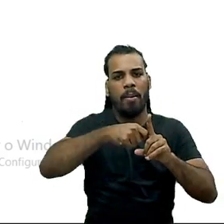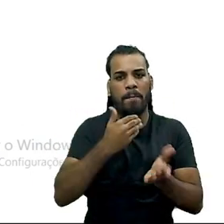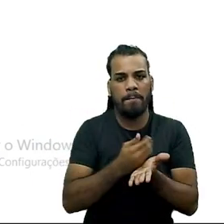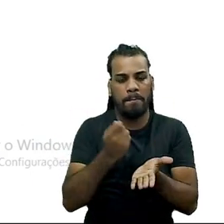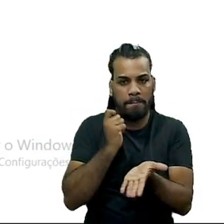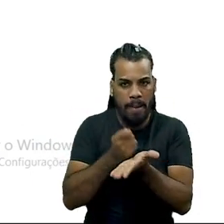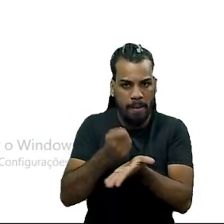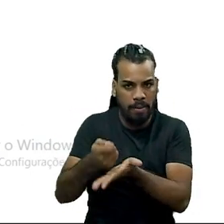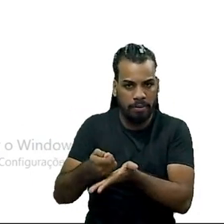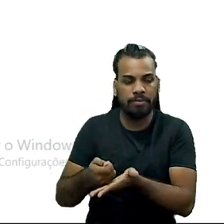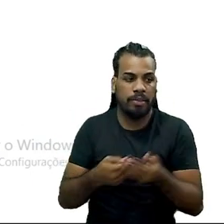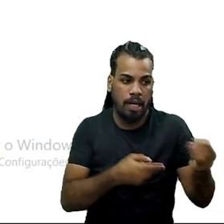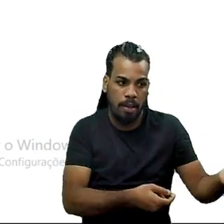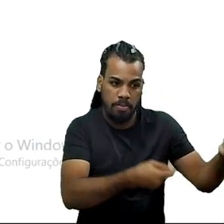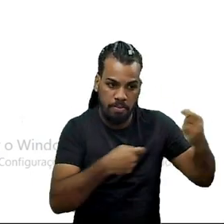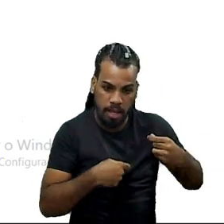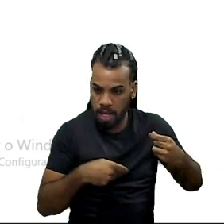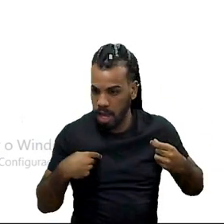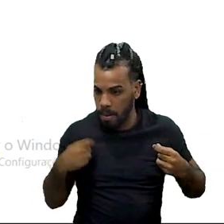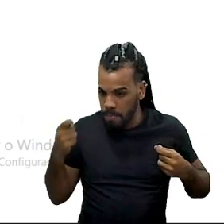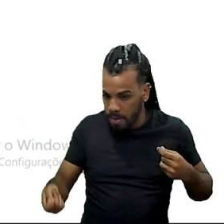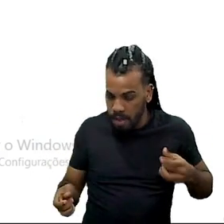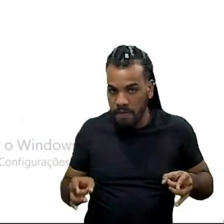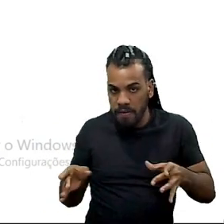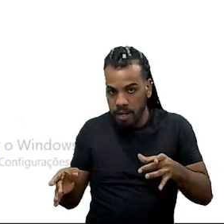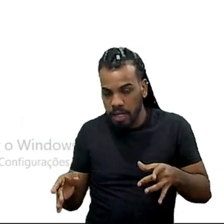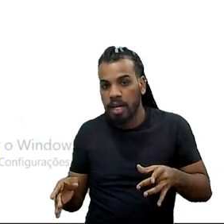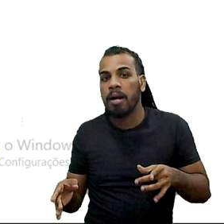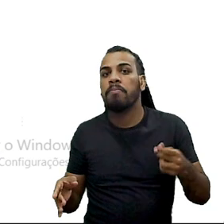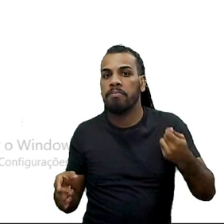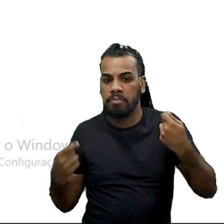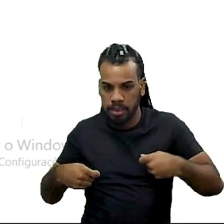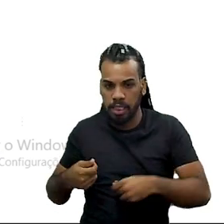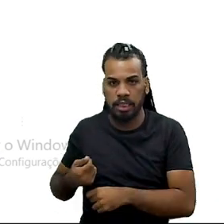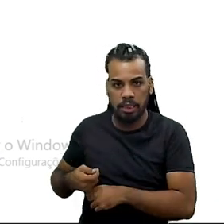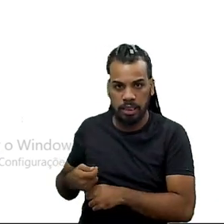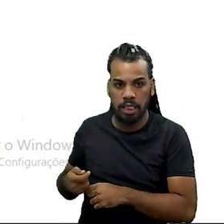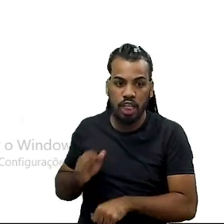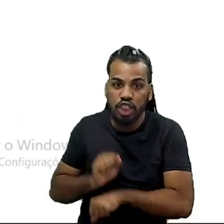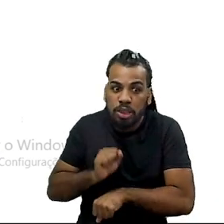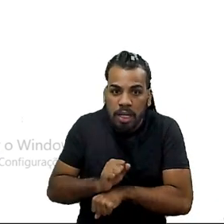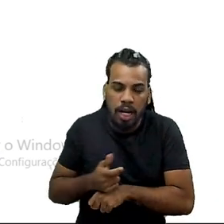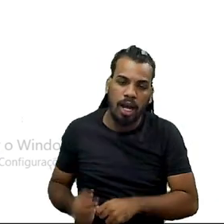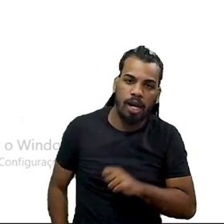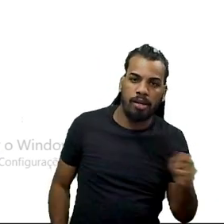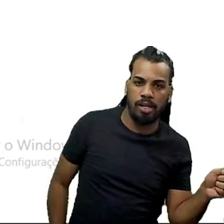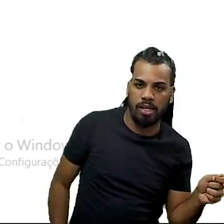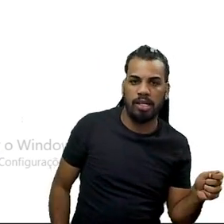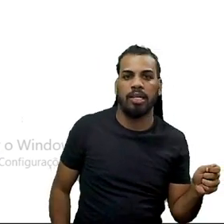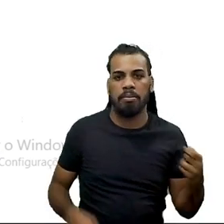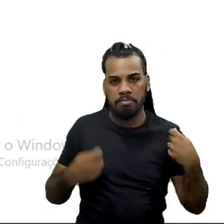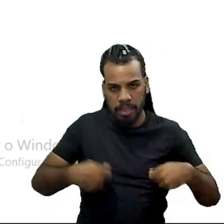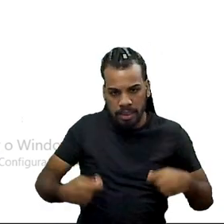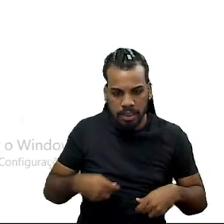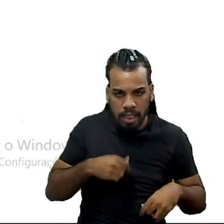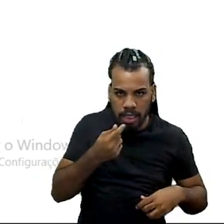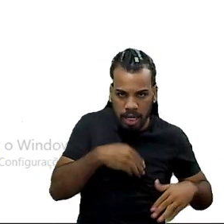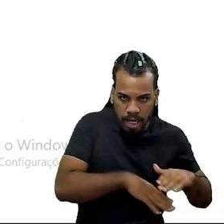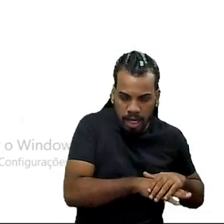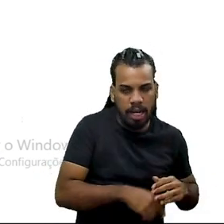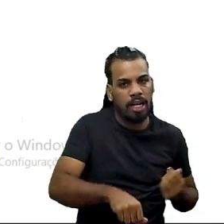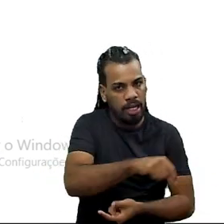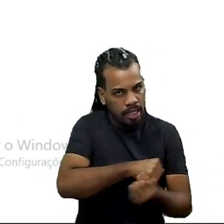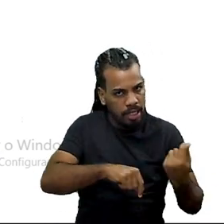seus fornecedores te dão, você precisa ter capital de giro para bancar essa espera. Então, há necessidade de capital de giro. Então, veja